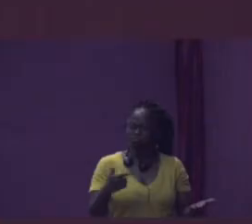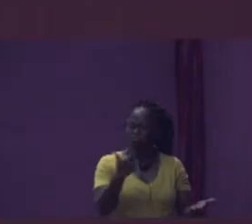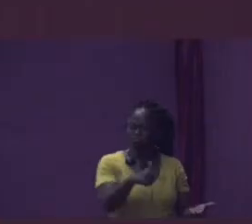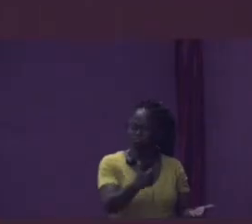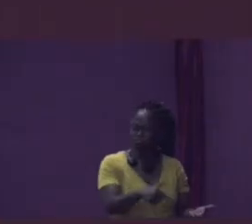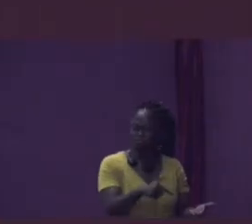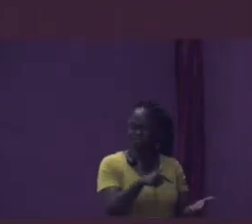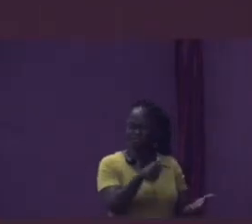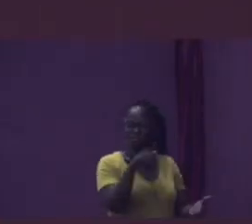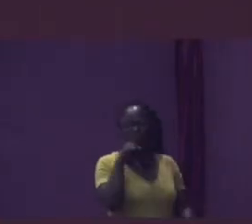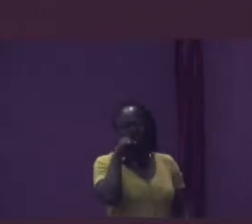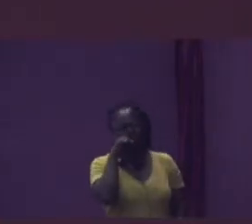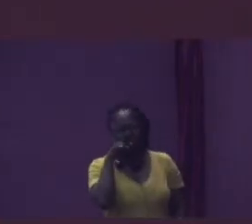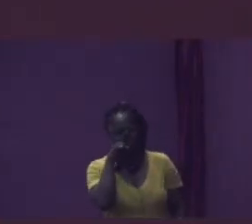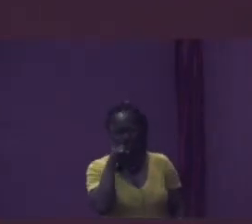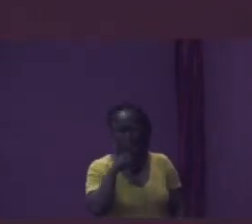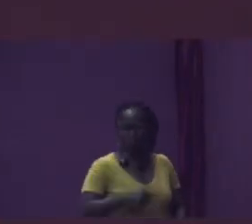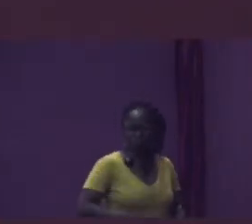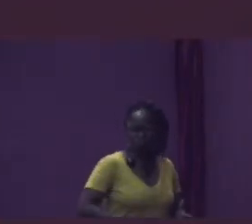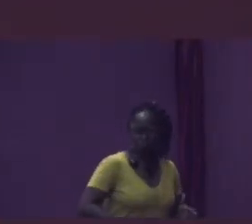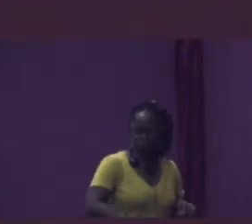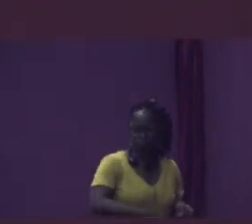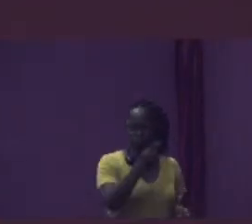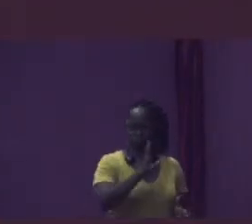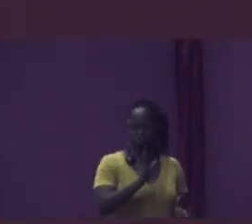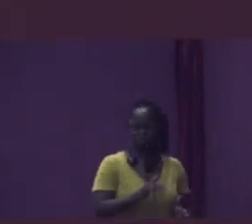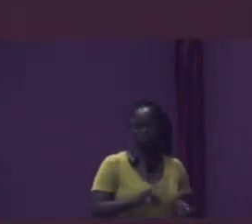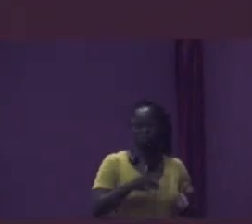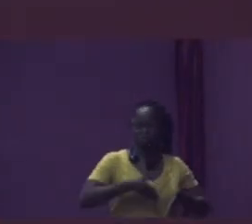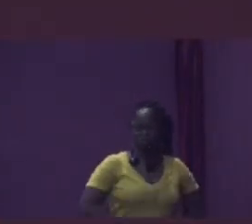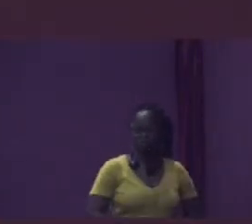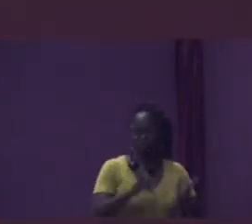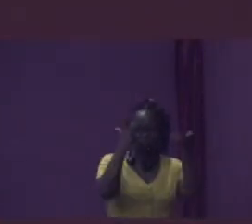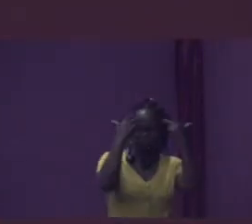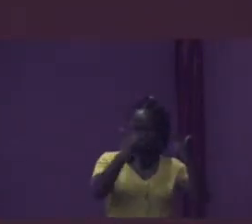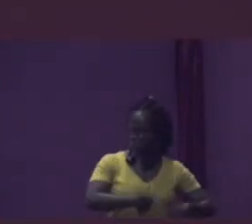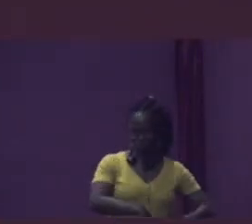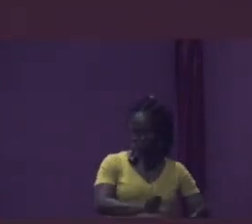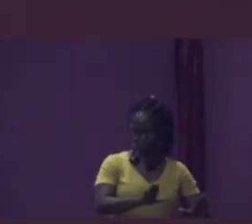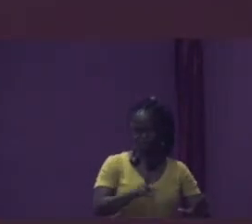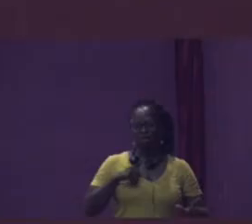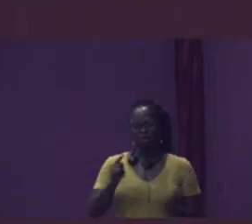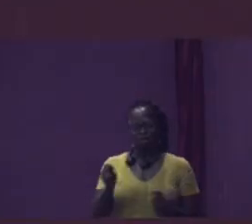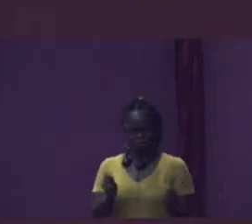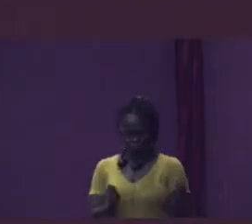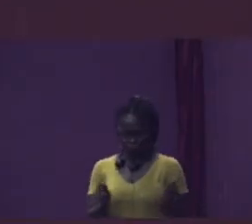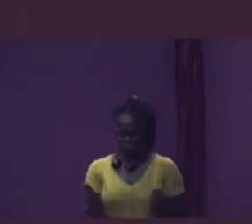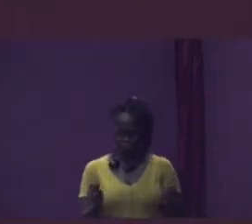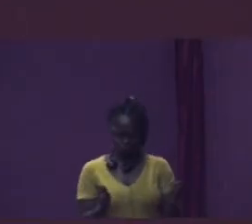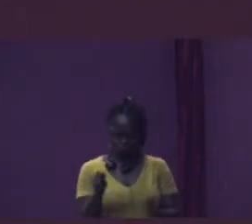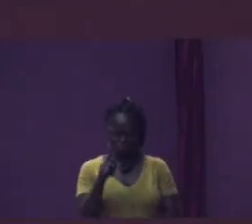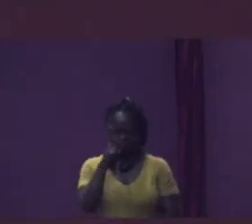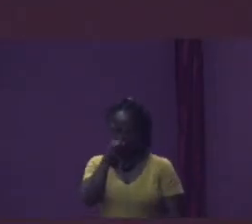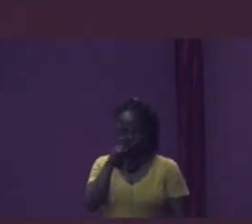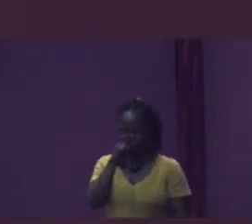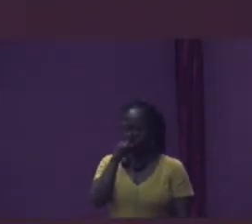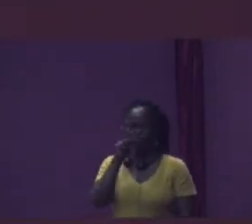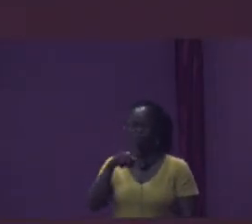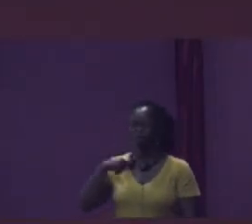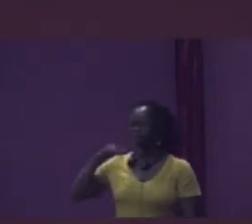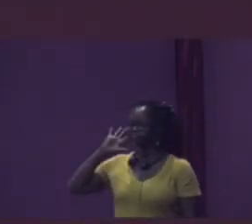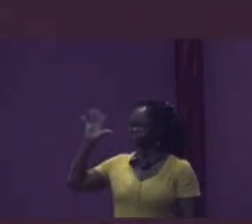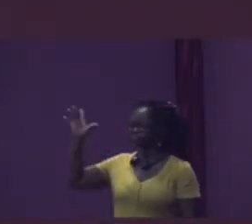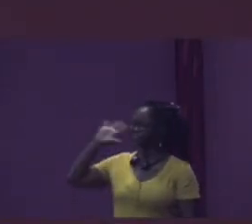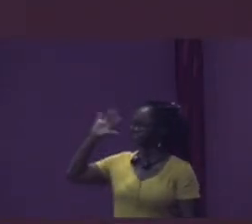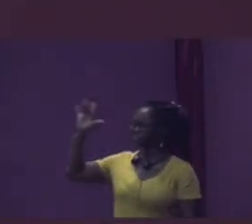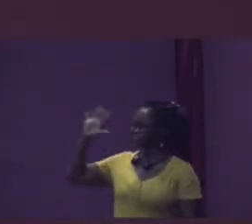inespecificidade do arriscado parto vaginal. Por mais que um controle sobre a totalidade dos riscos seja uma ilusão,